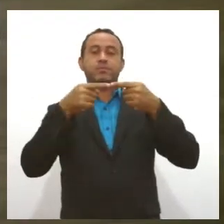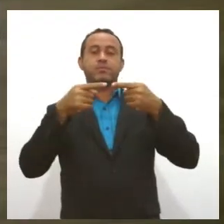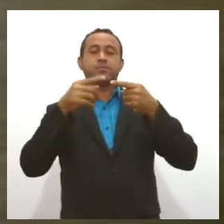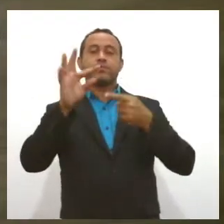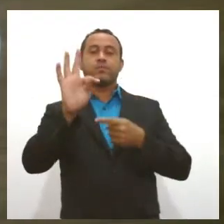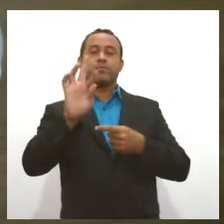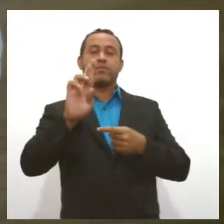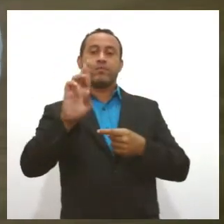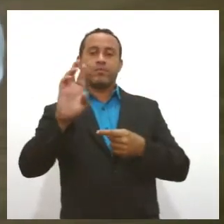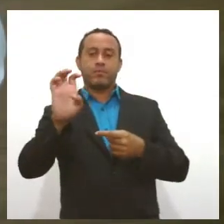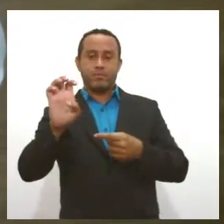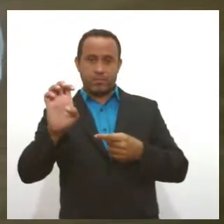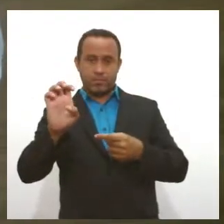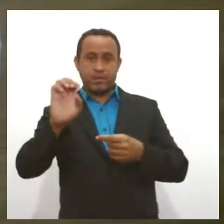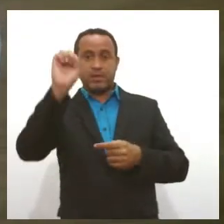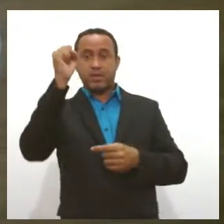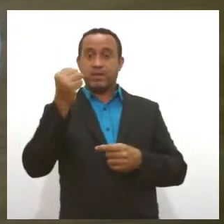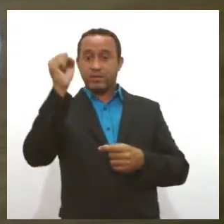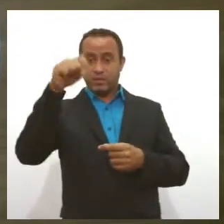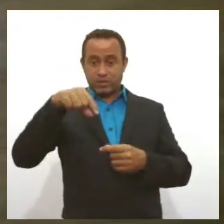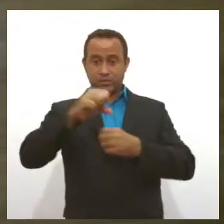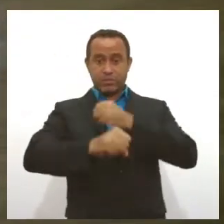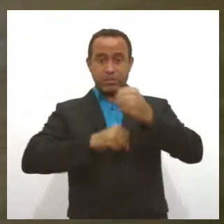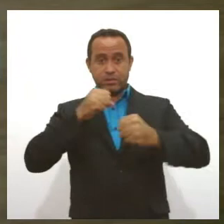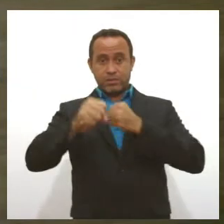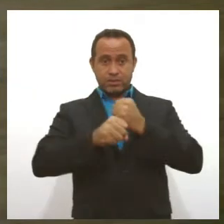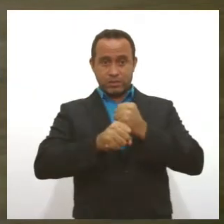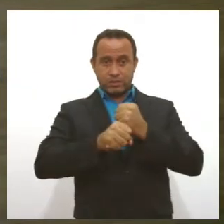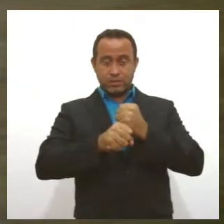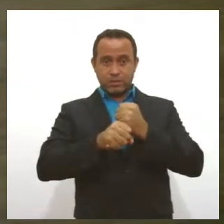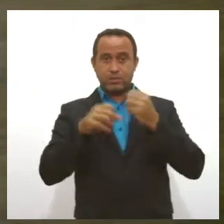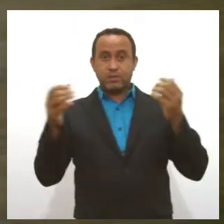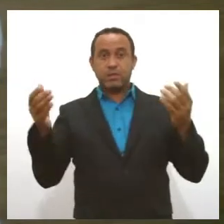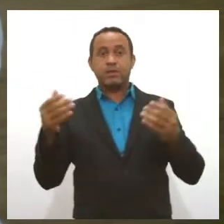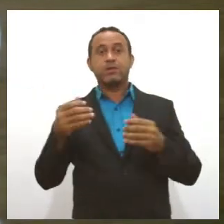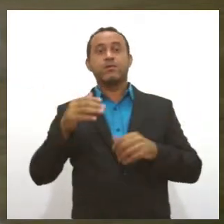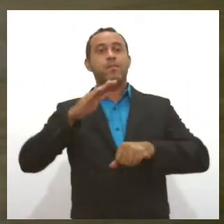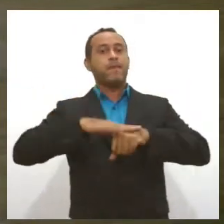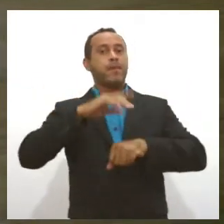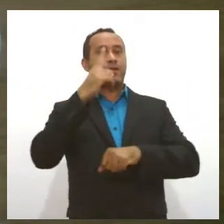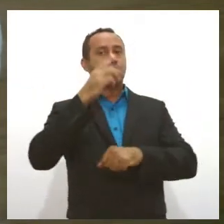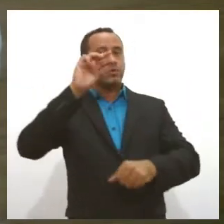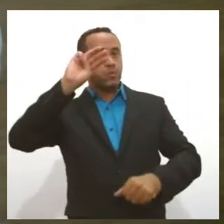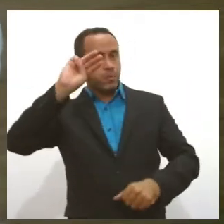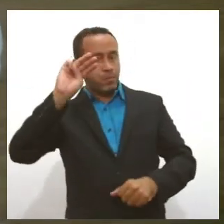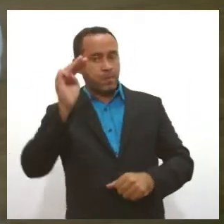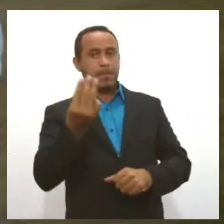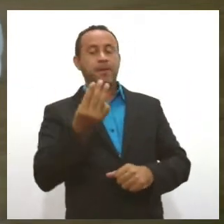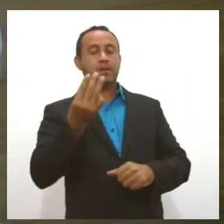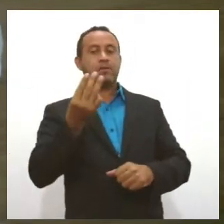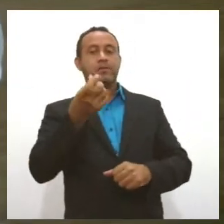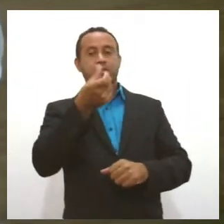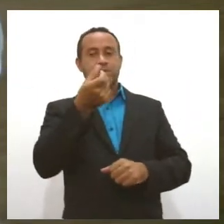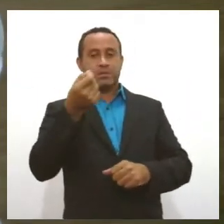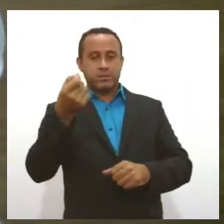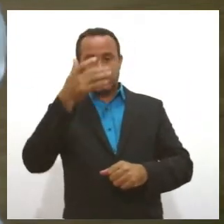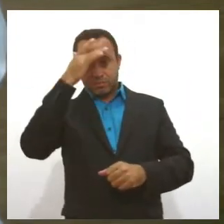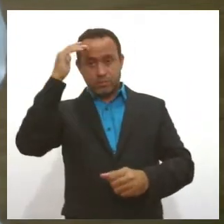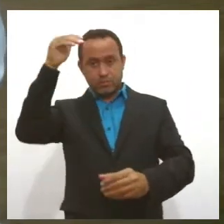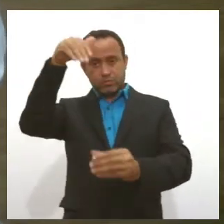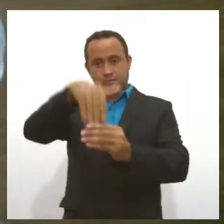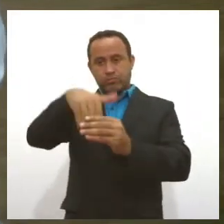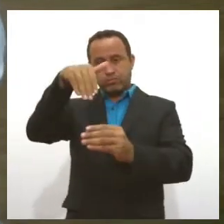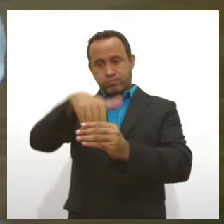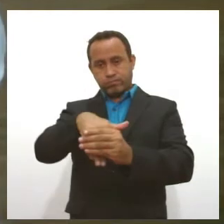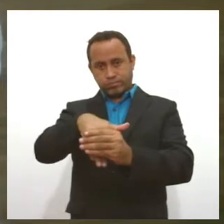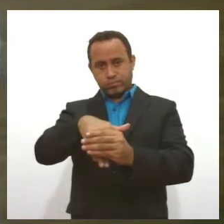somente em Sergipe, esse ano agora, para as eleições municipais, mais de 1 milhão e 600 mil eleitores irão participar aí